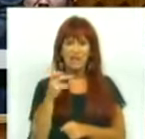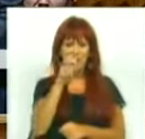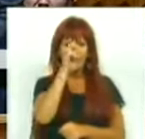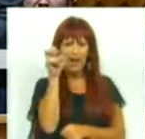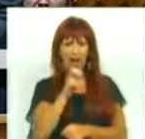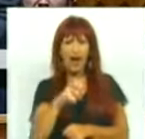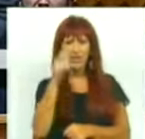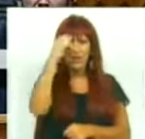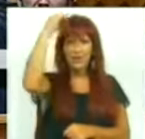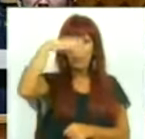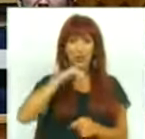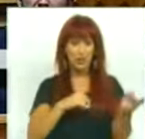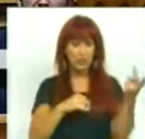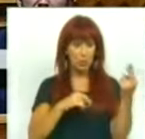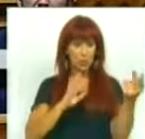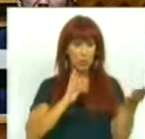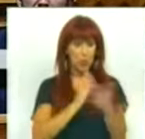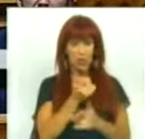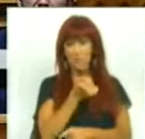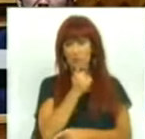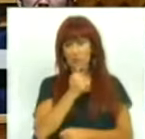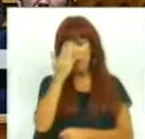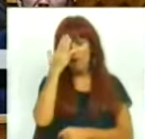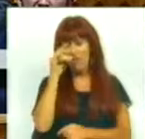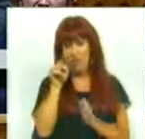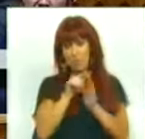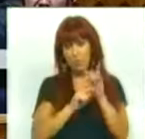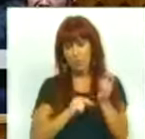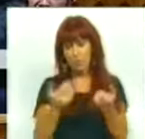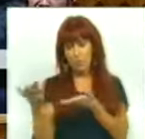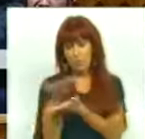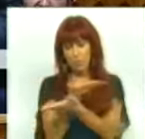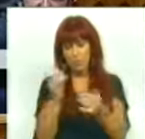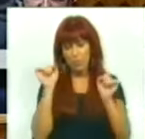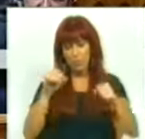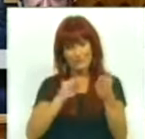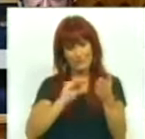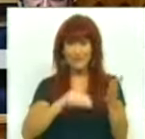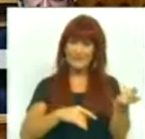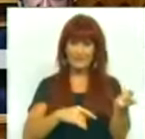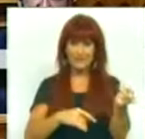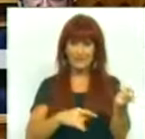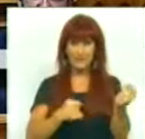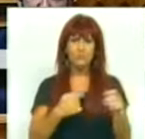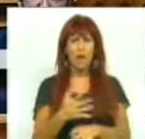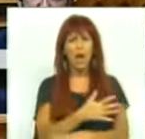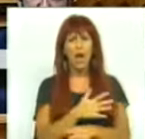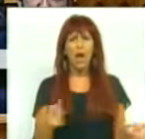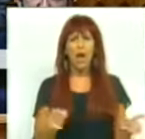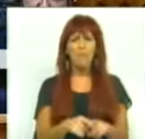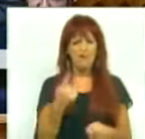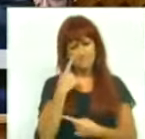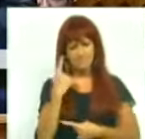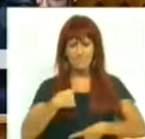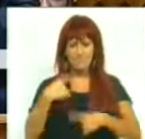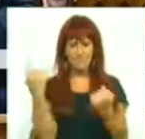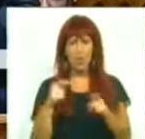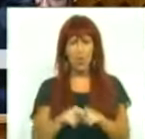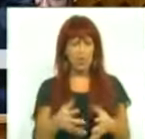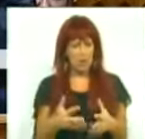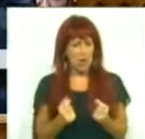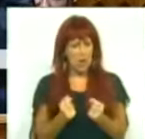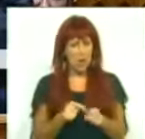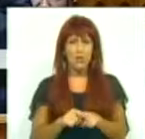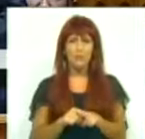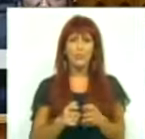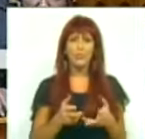gás e na eletricidade, estas duas últimas medidas previstas no memorando de entendimento que eles assinaram, são a maior demonstração desse